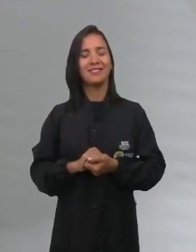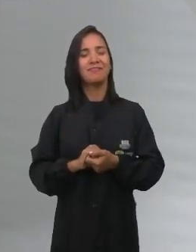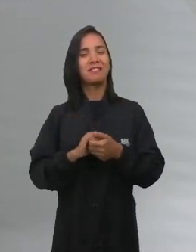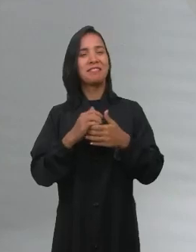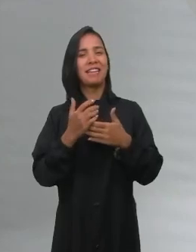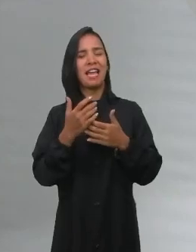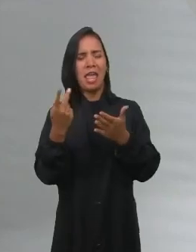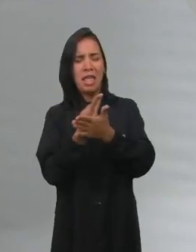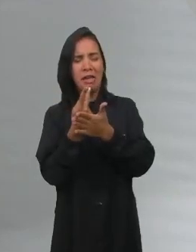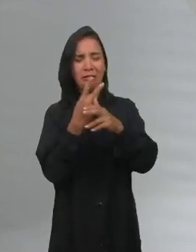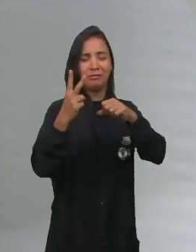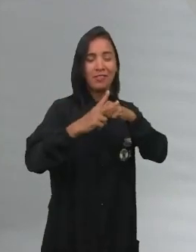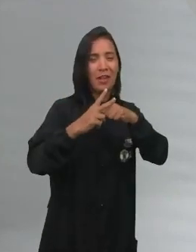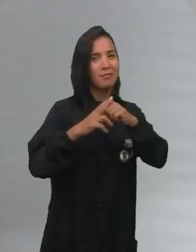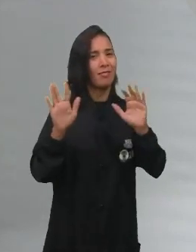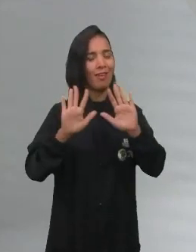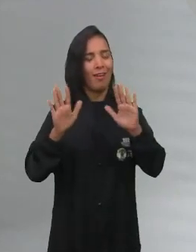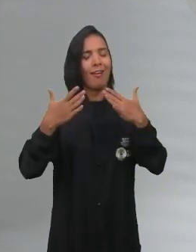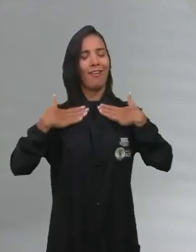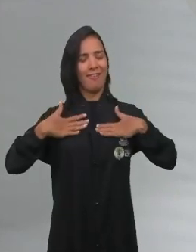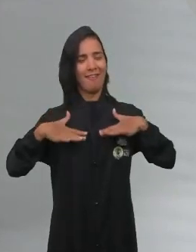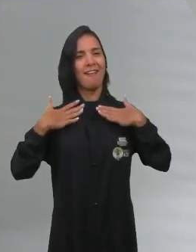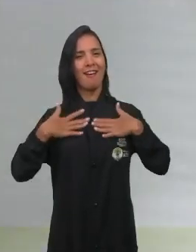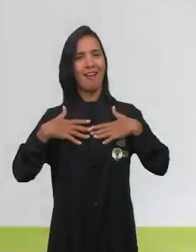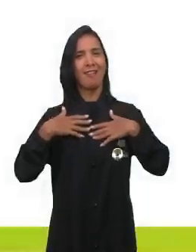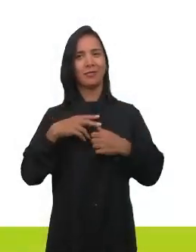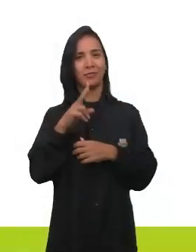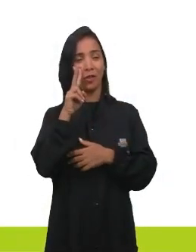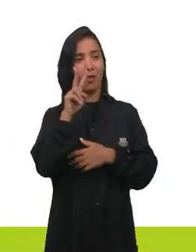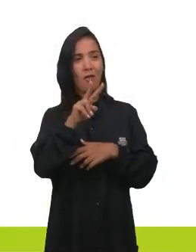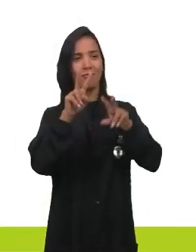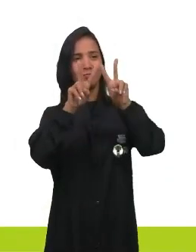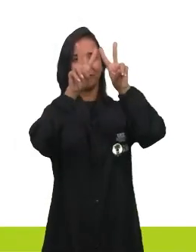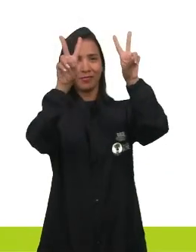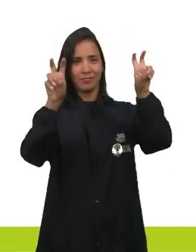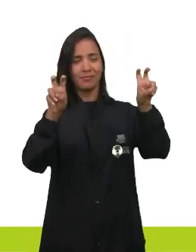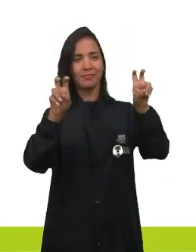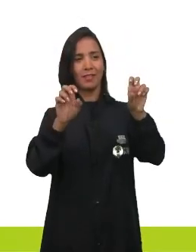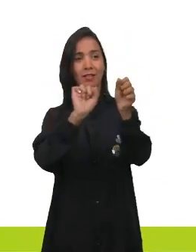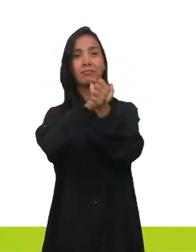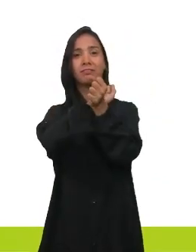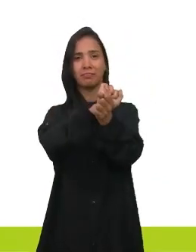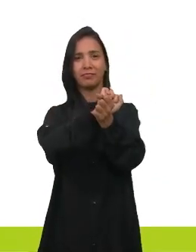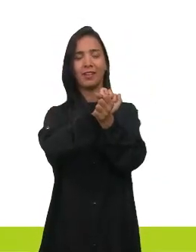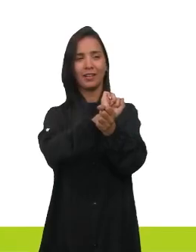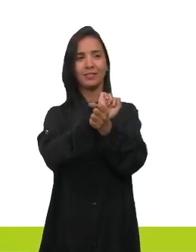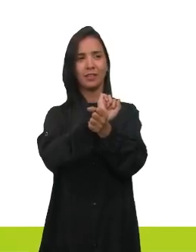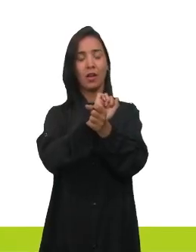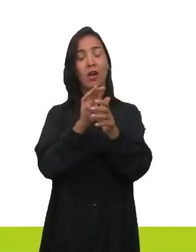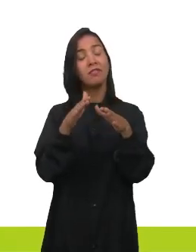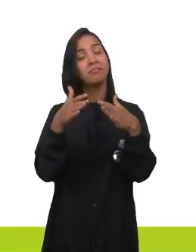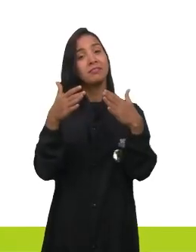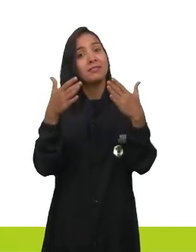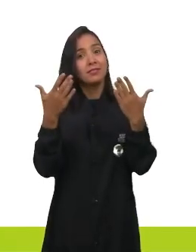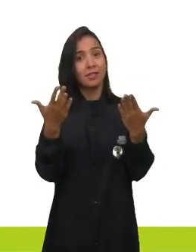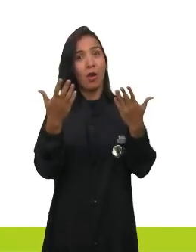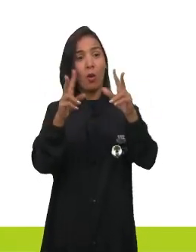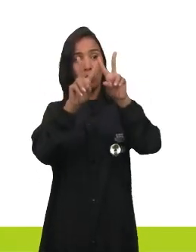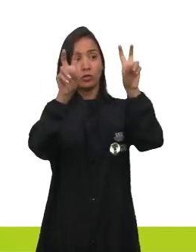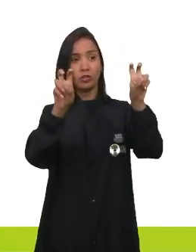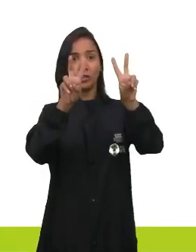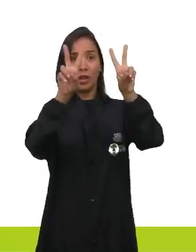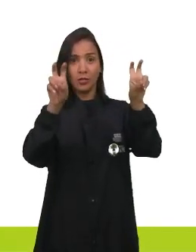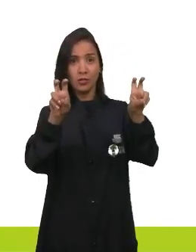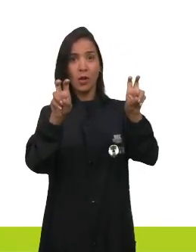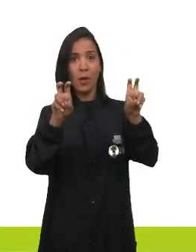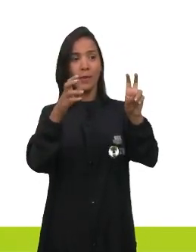se acalma. Então, olha aí o texto, o título, a escravidão. Então, a gente já sabe que vai remeter à escravidão. Agora,